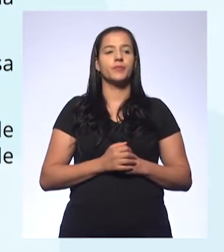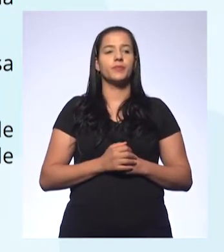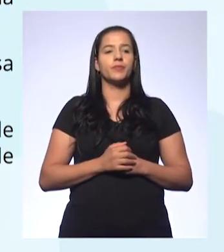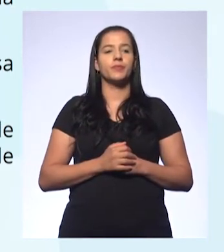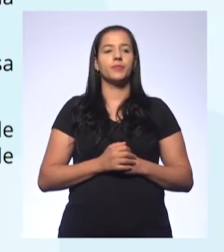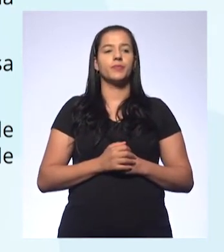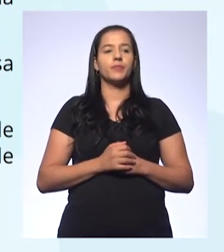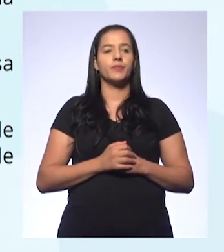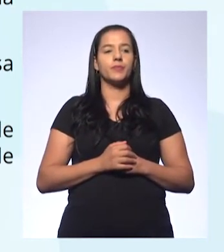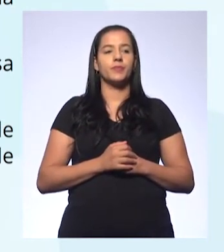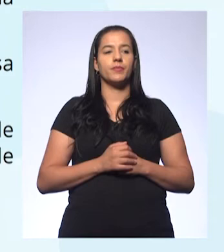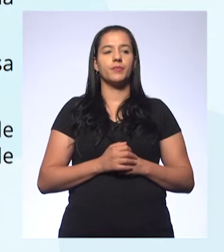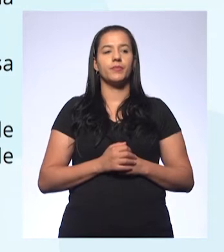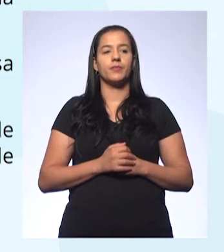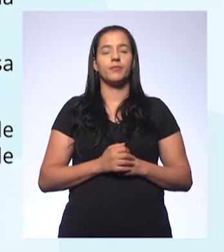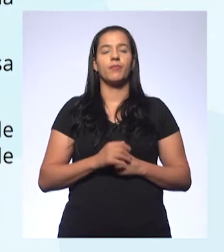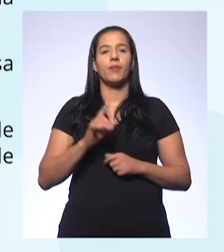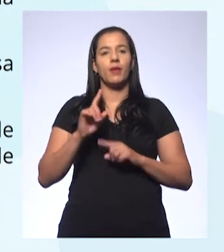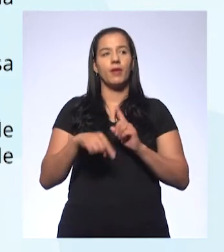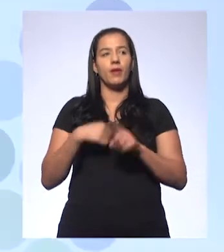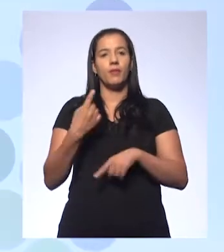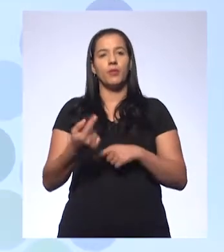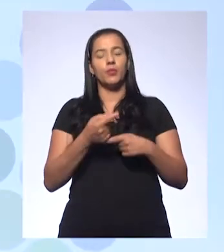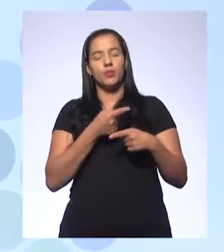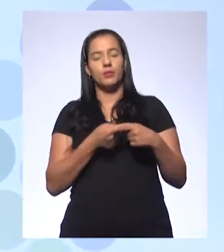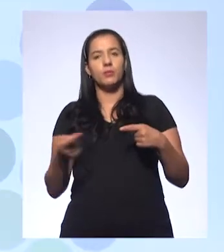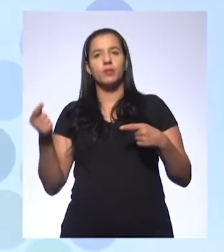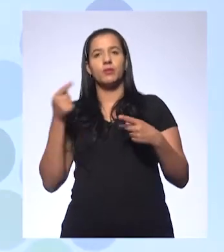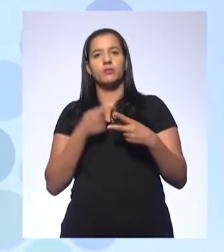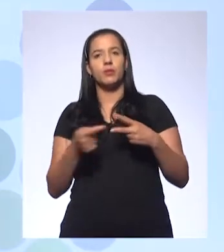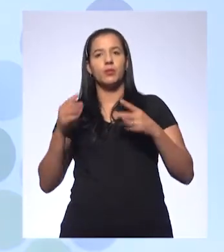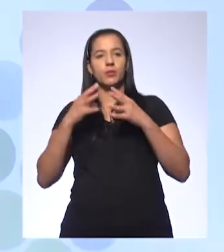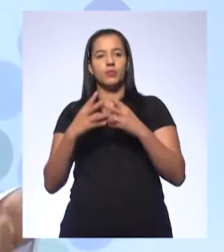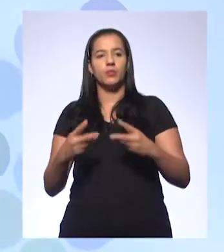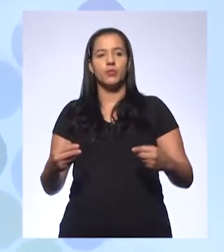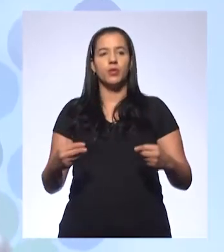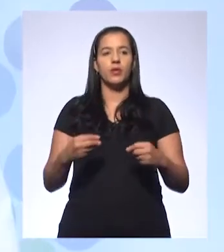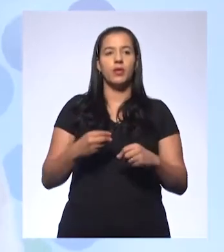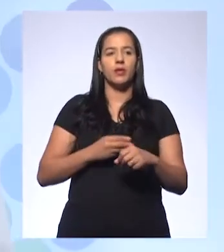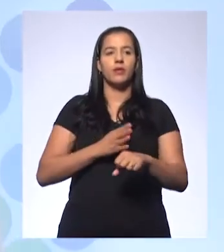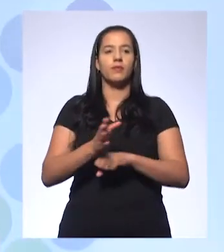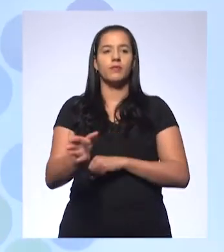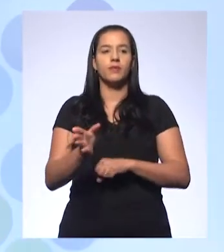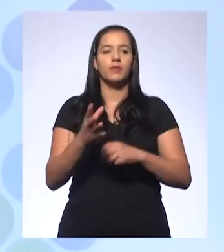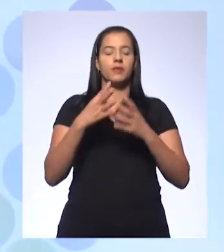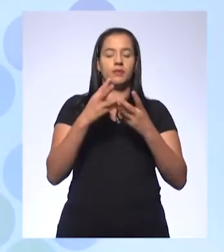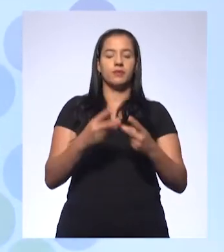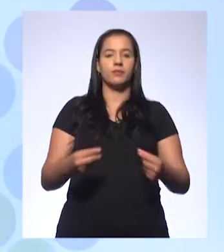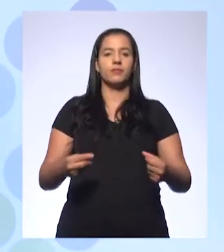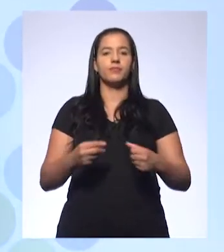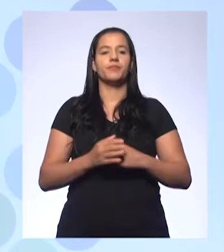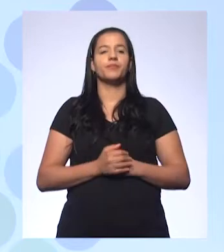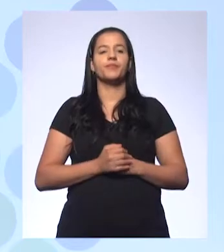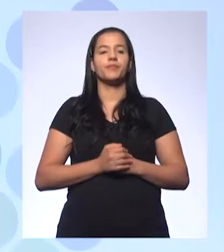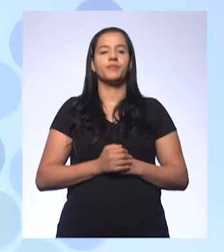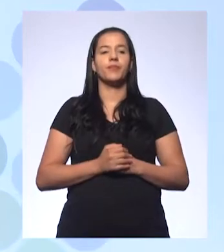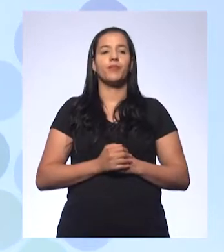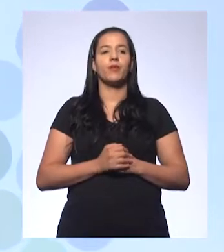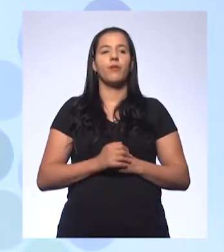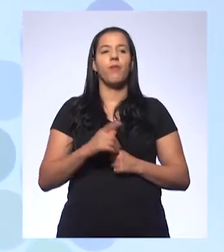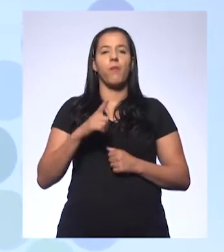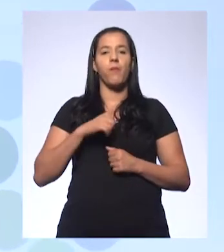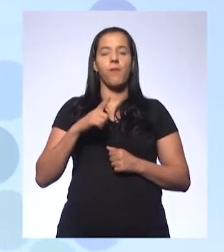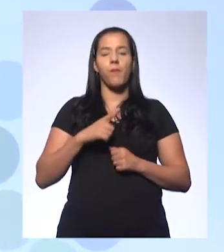desaparecer. Assim, às vezes dura uma semana, 2 desaparece. Você foi no médico, não foi, ela desaparece. Beleza? Aí vai ter a